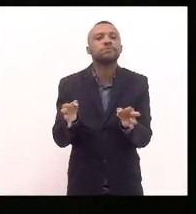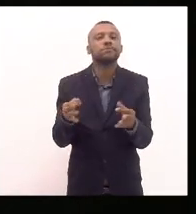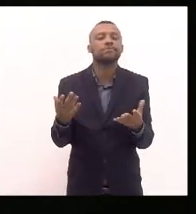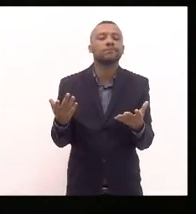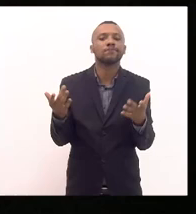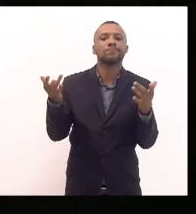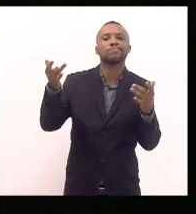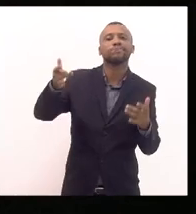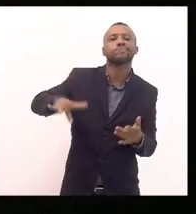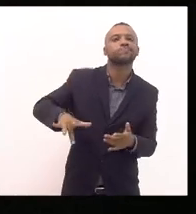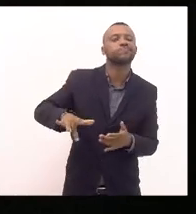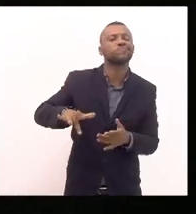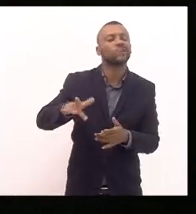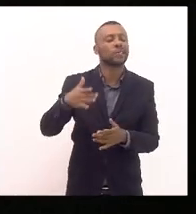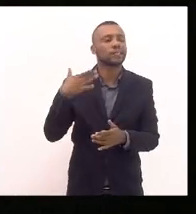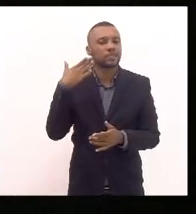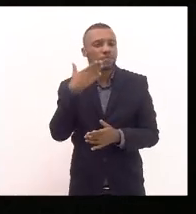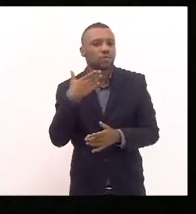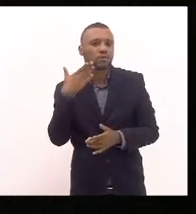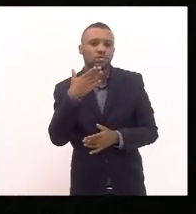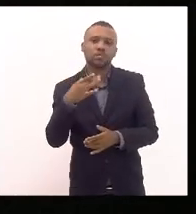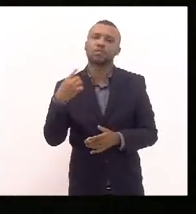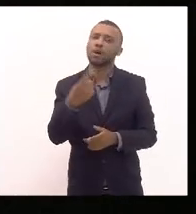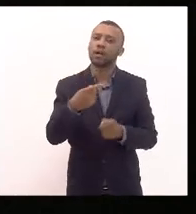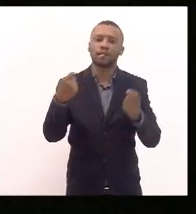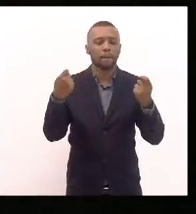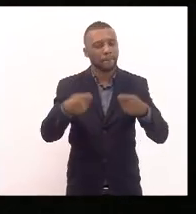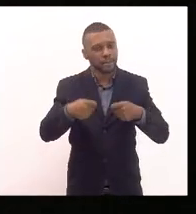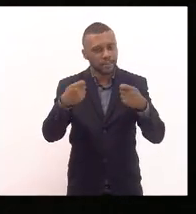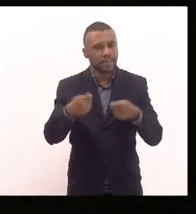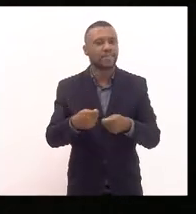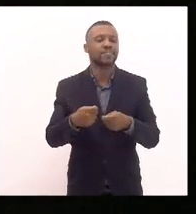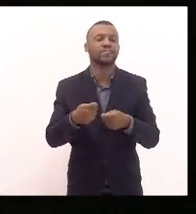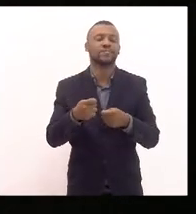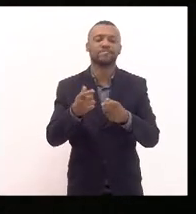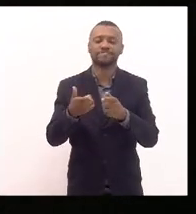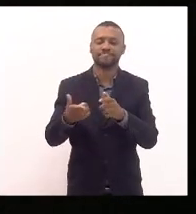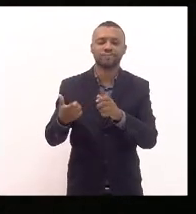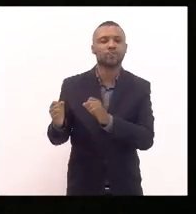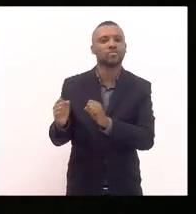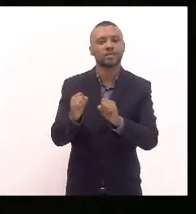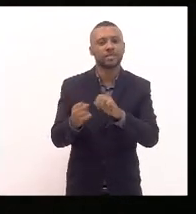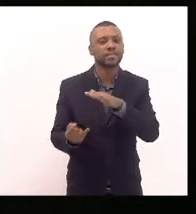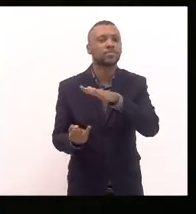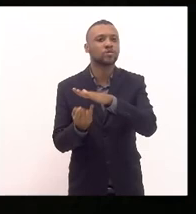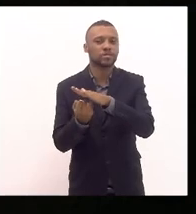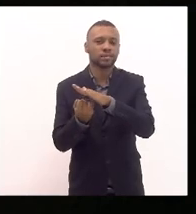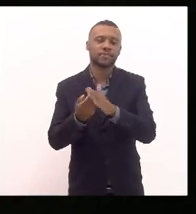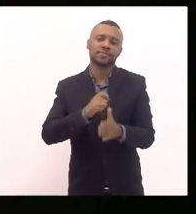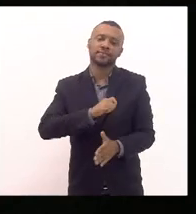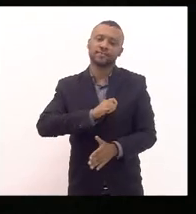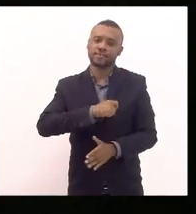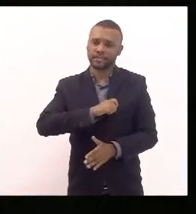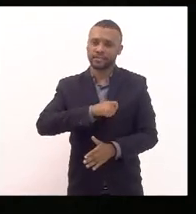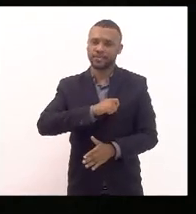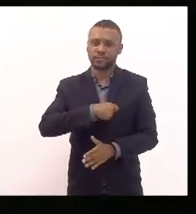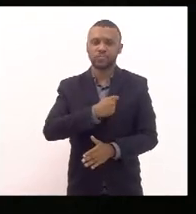para fulanizar banalizar esse discurso nós precisamos enquanto poder instituído de fiscalização